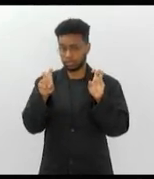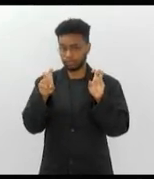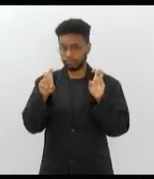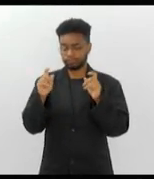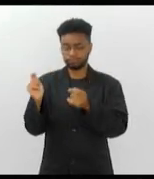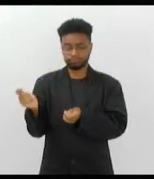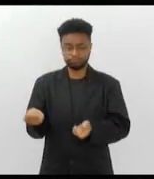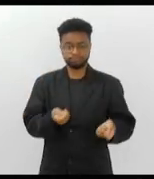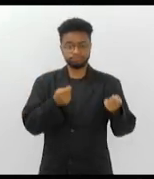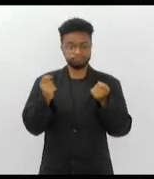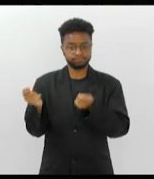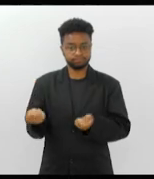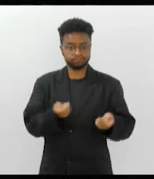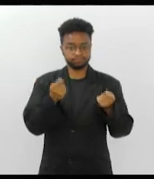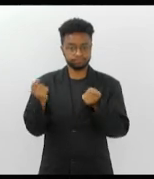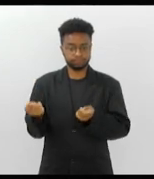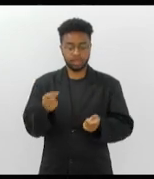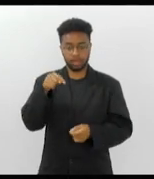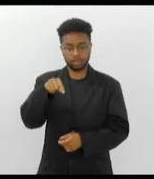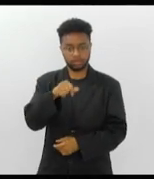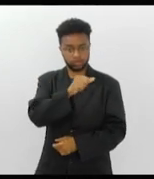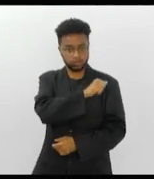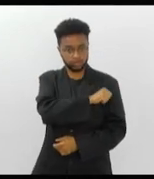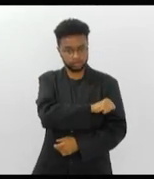recorrente no nosso Estado,